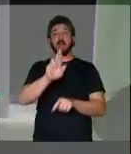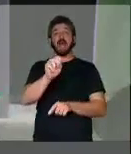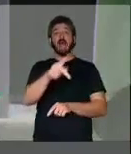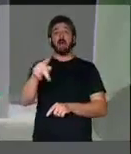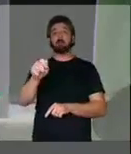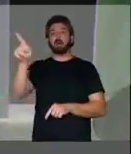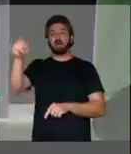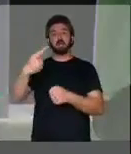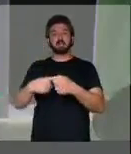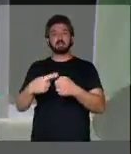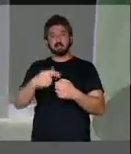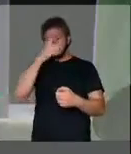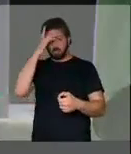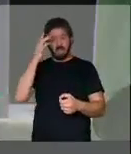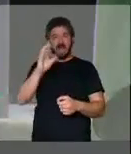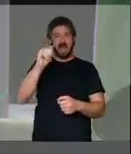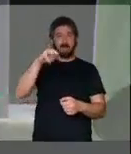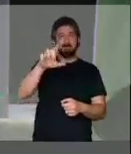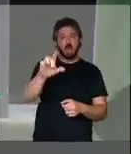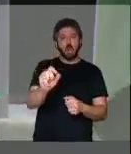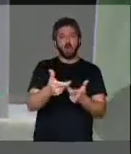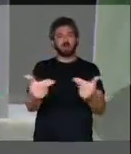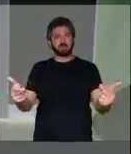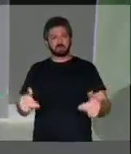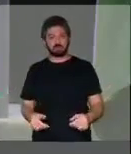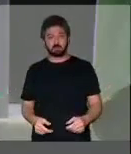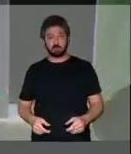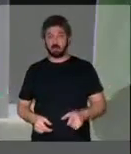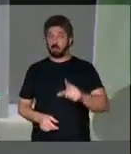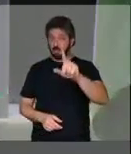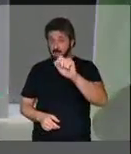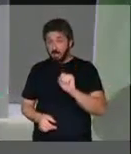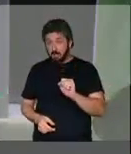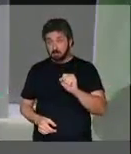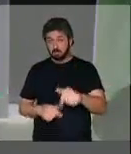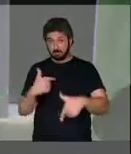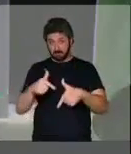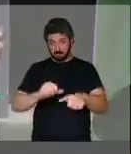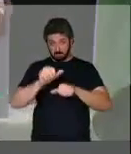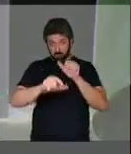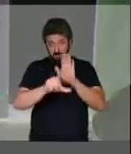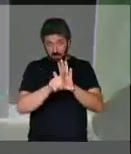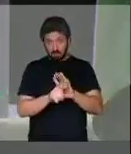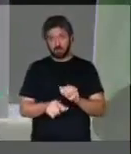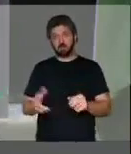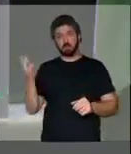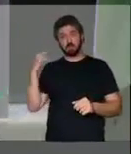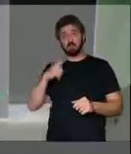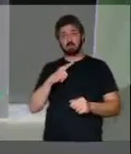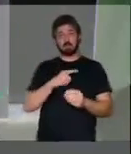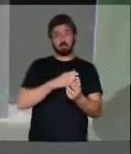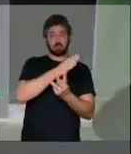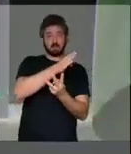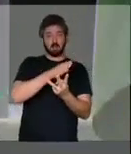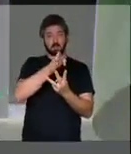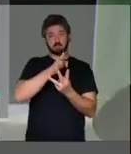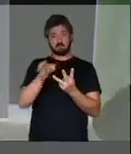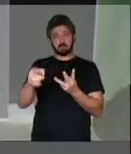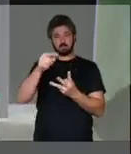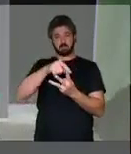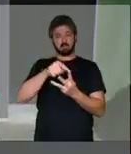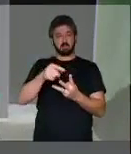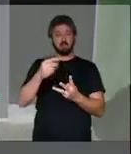nas diversas cidades. Mas não só isso. Esta reforma trabalhista, que tinha 3 eixos, o primeiro,